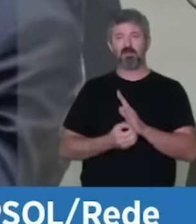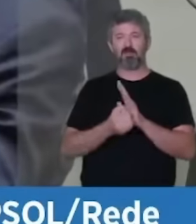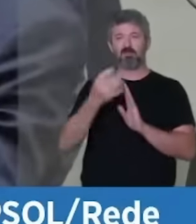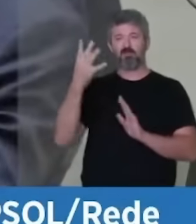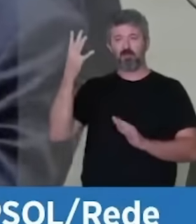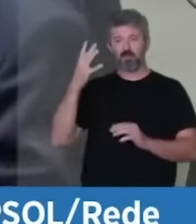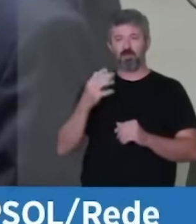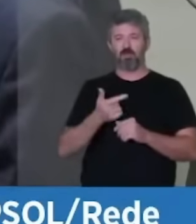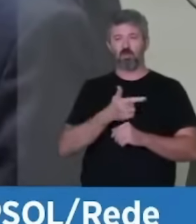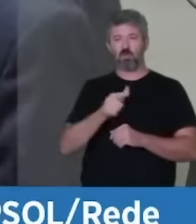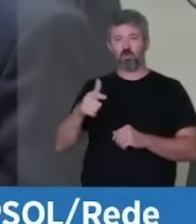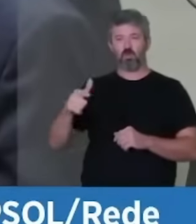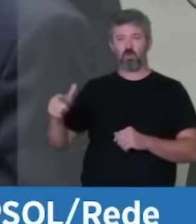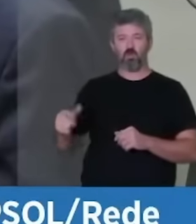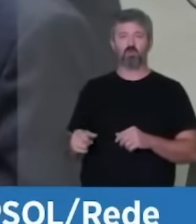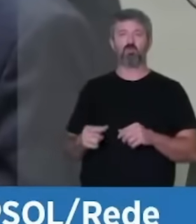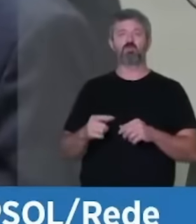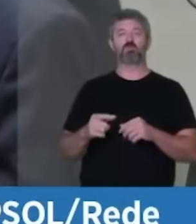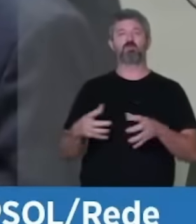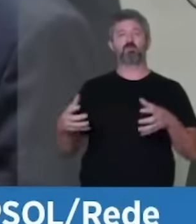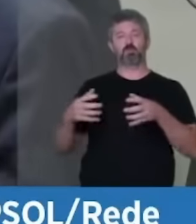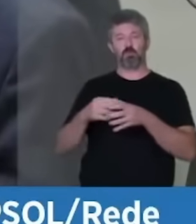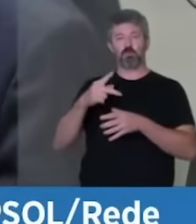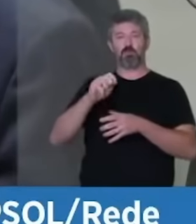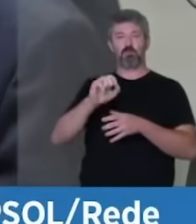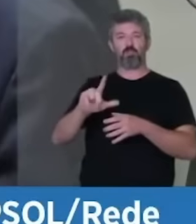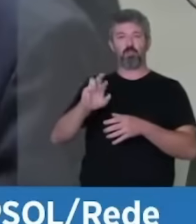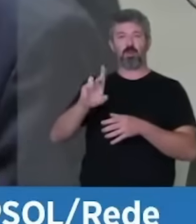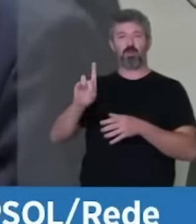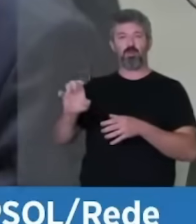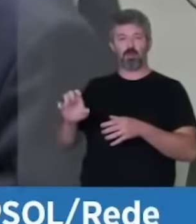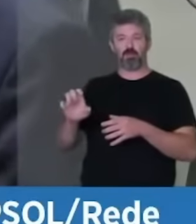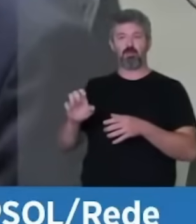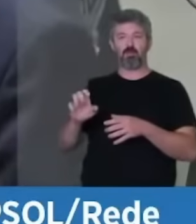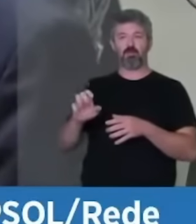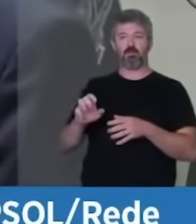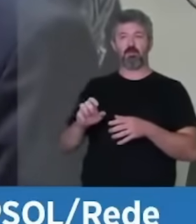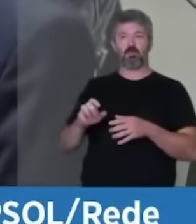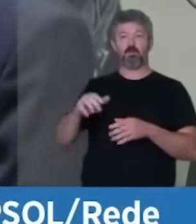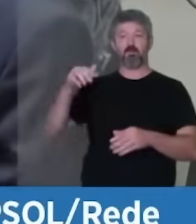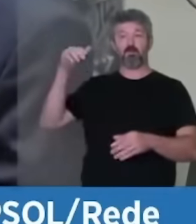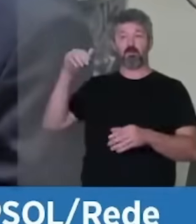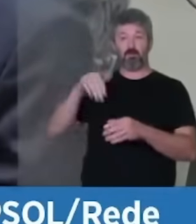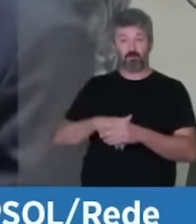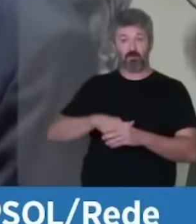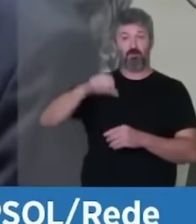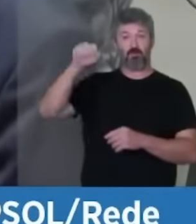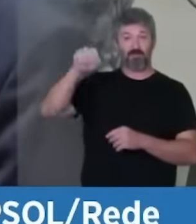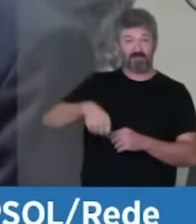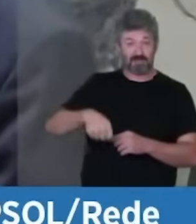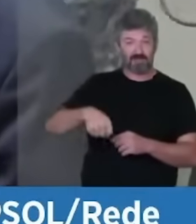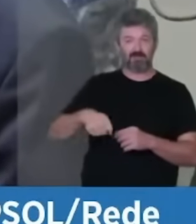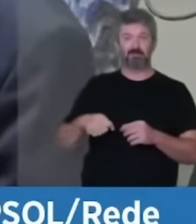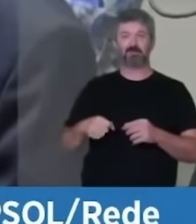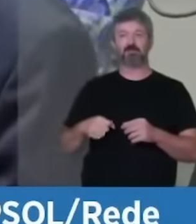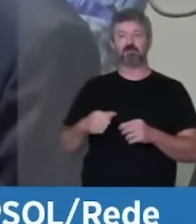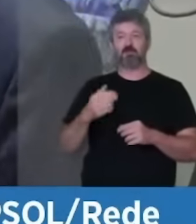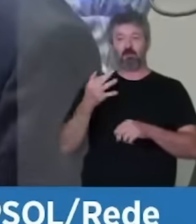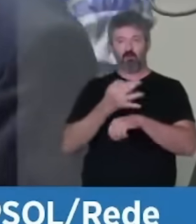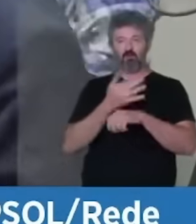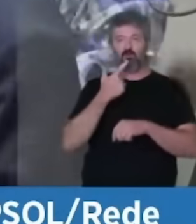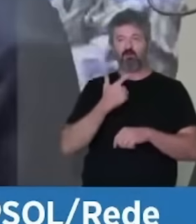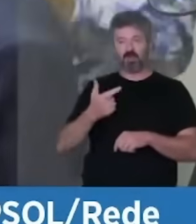tantos outros, a Federação Pessoal Rede não só orienta sim ao feriado